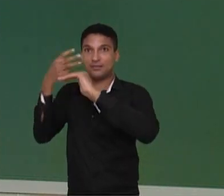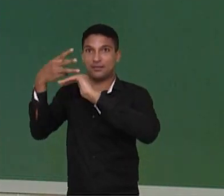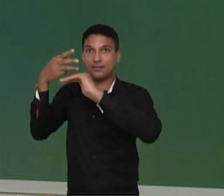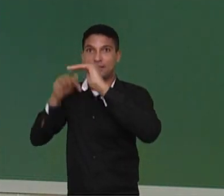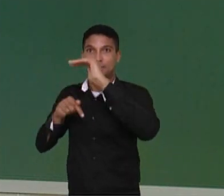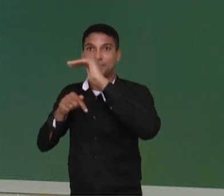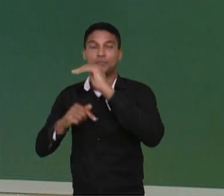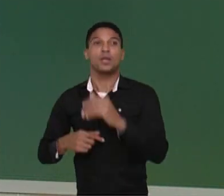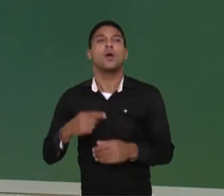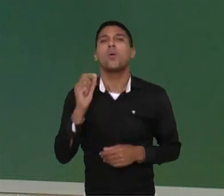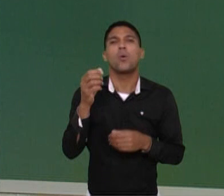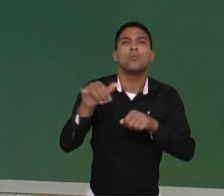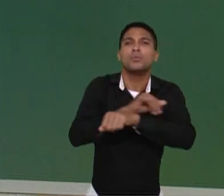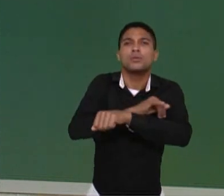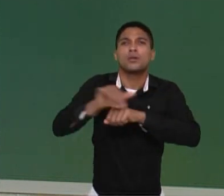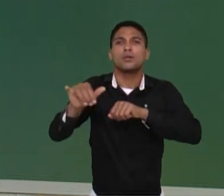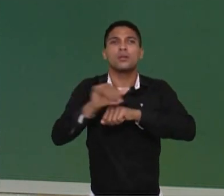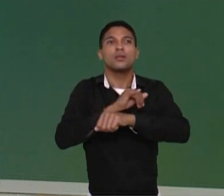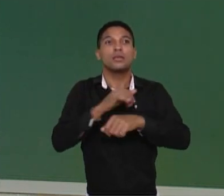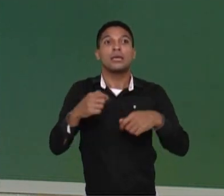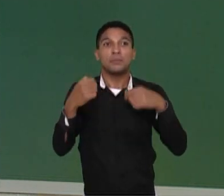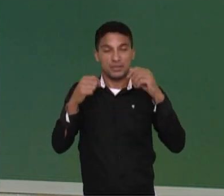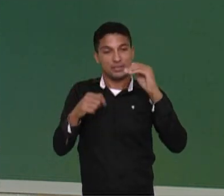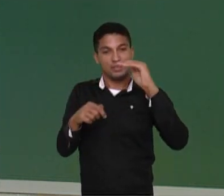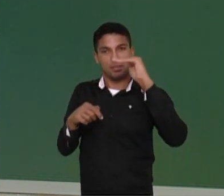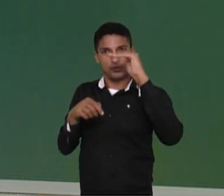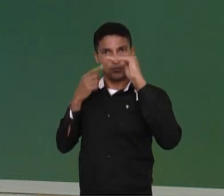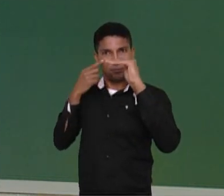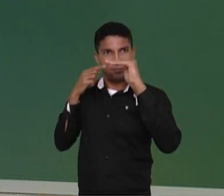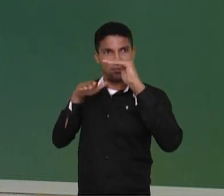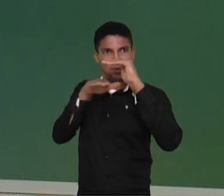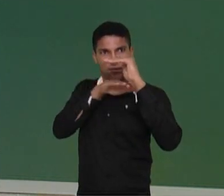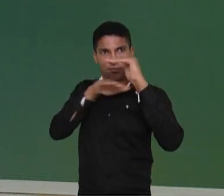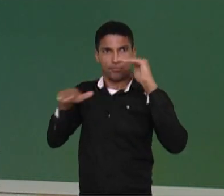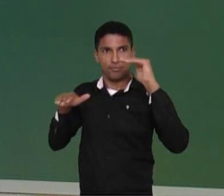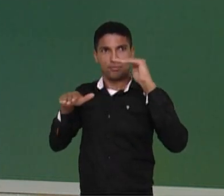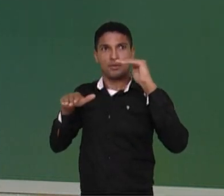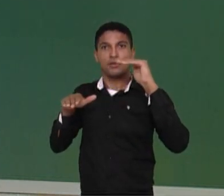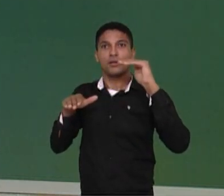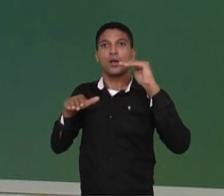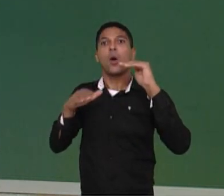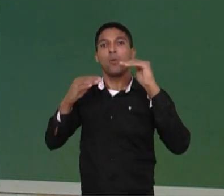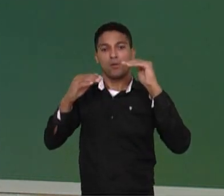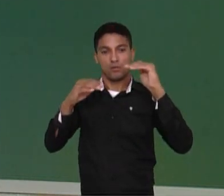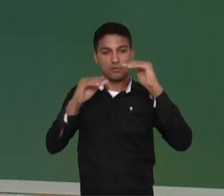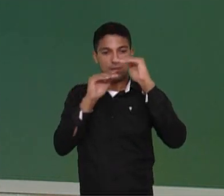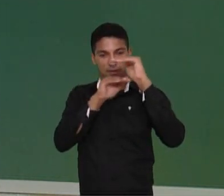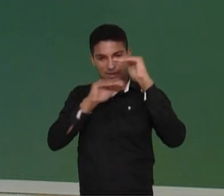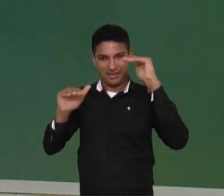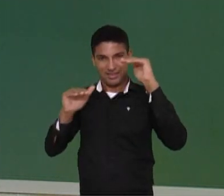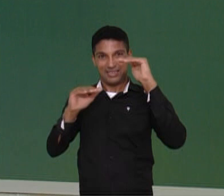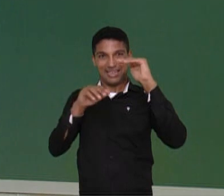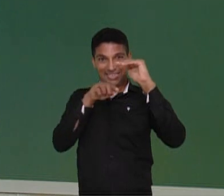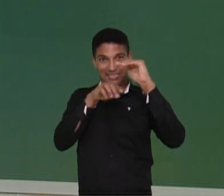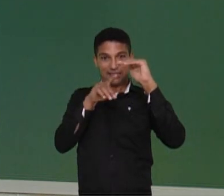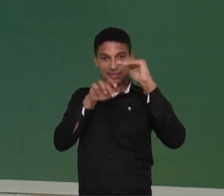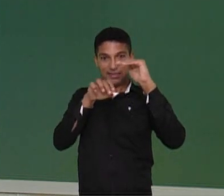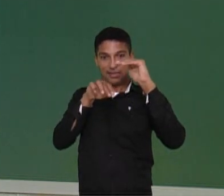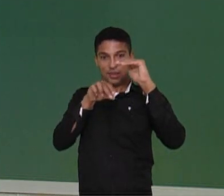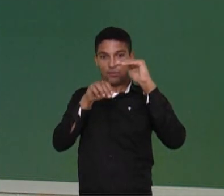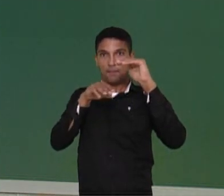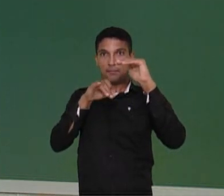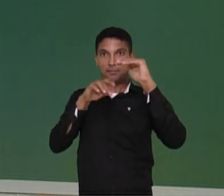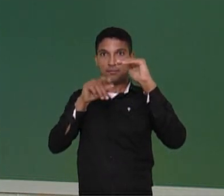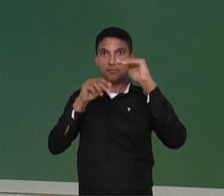a 2 quintos e 3/7. Só que essas frações, elas devem ter o mesmo denominador.